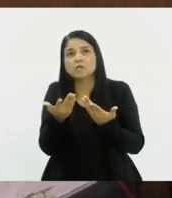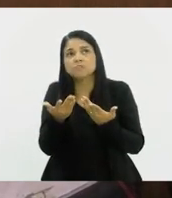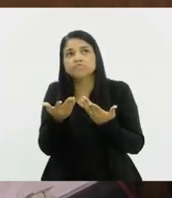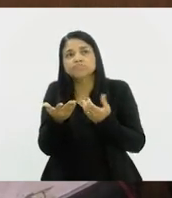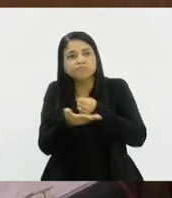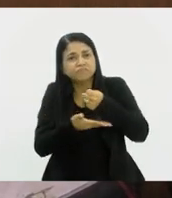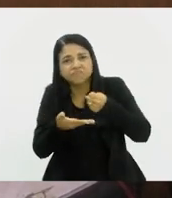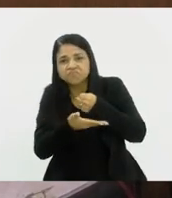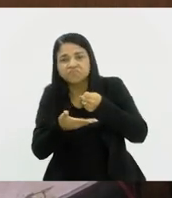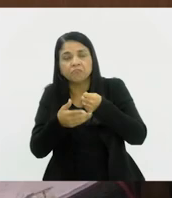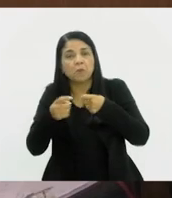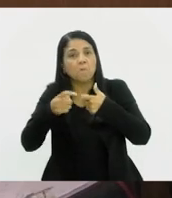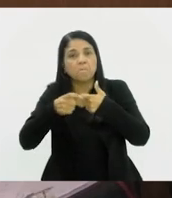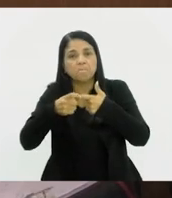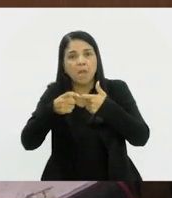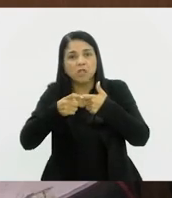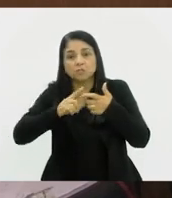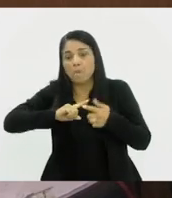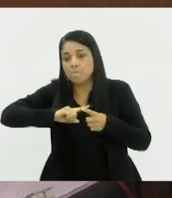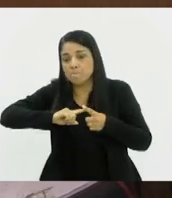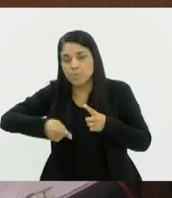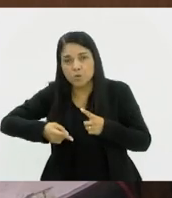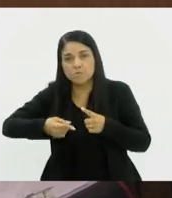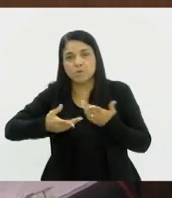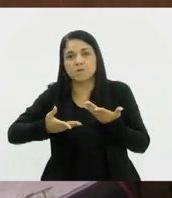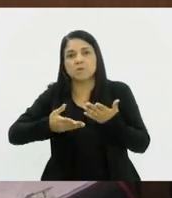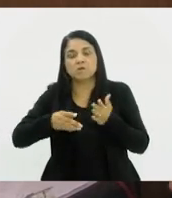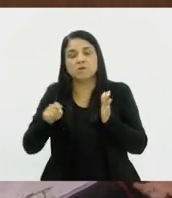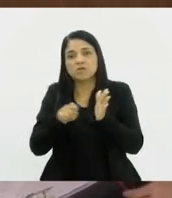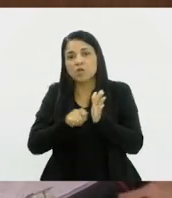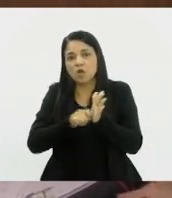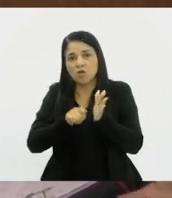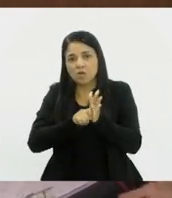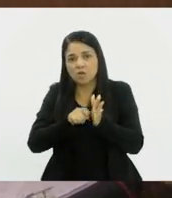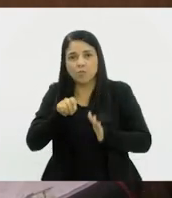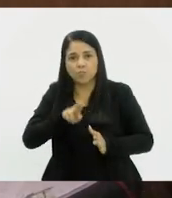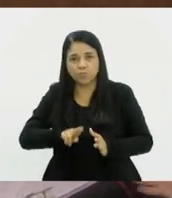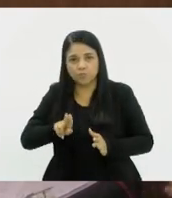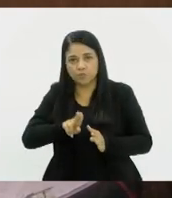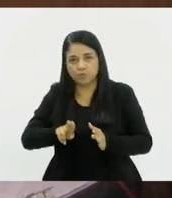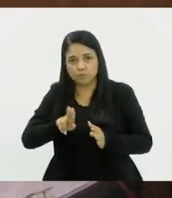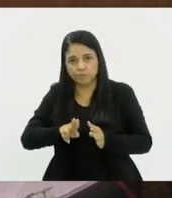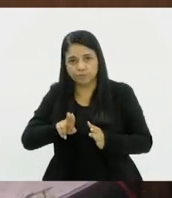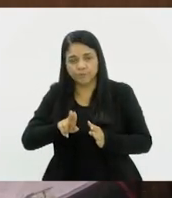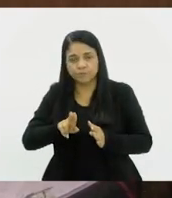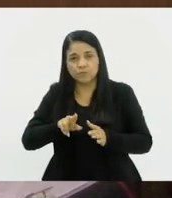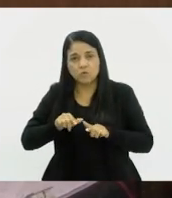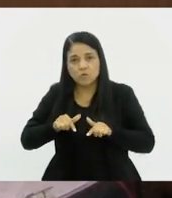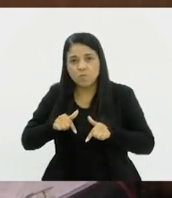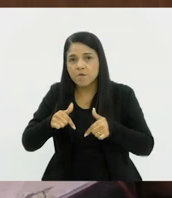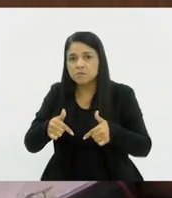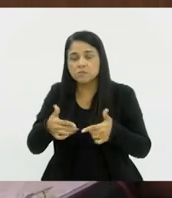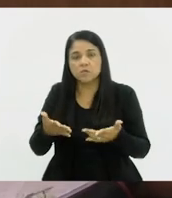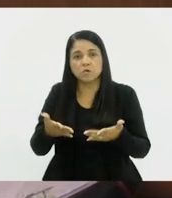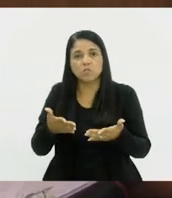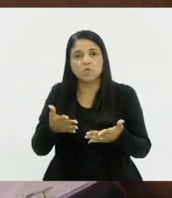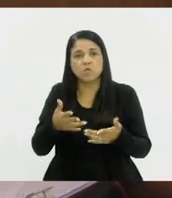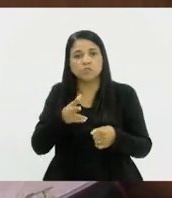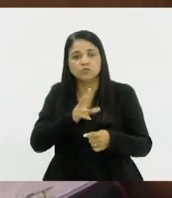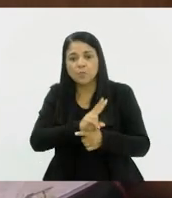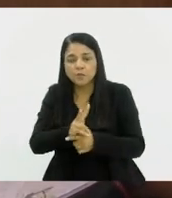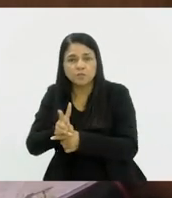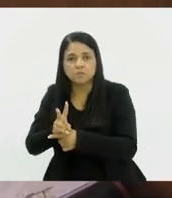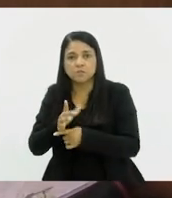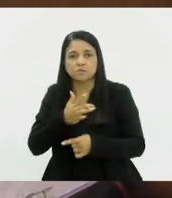médico-científico para proibição criminalização de droga como um eh e uma ação de saúde pública de proteção a saúde